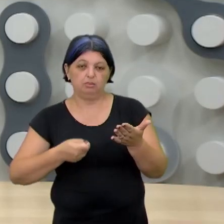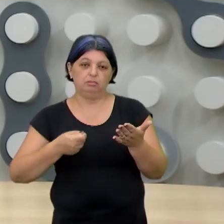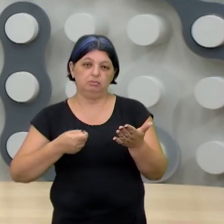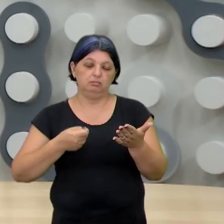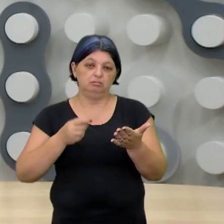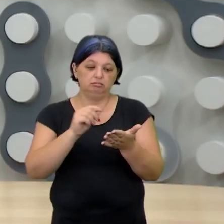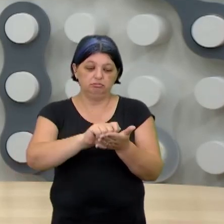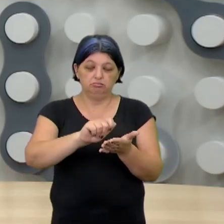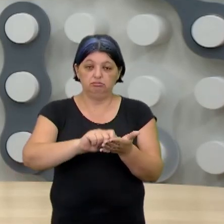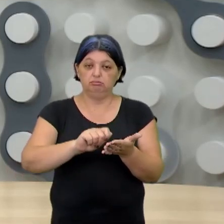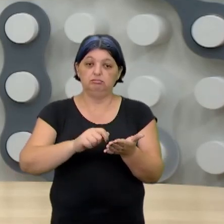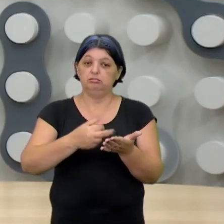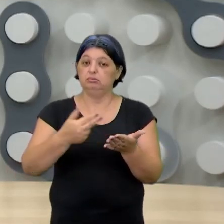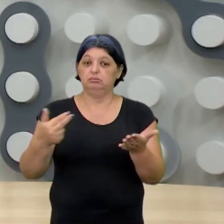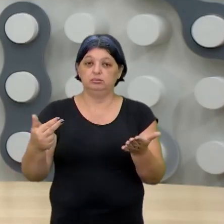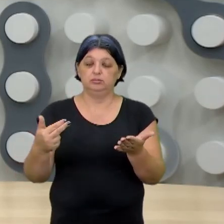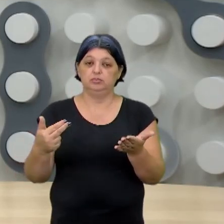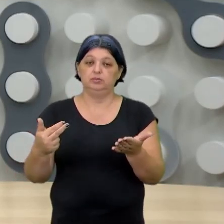algumas das